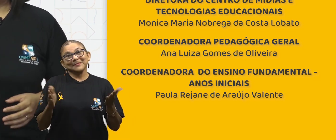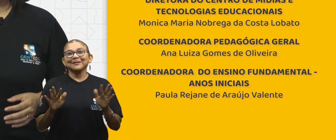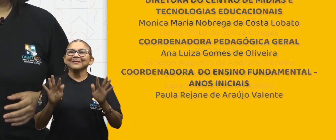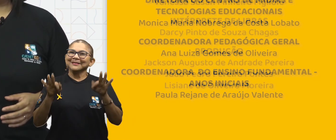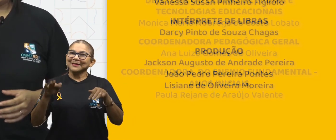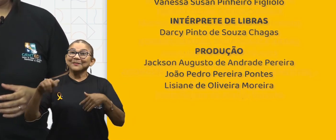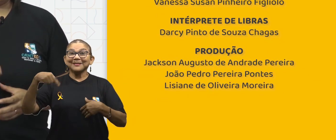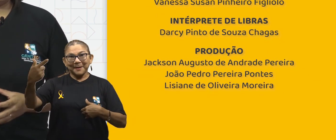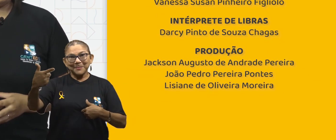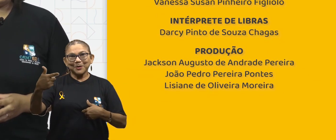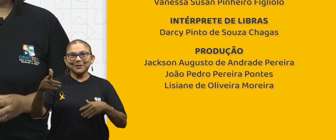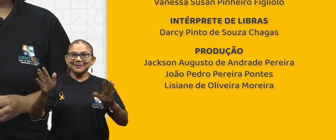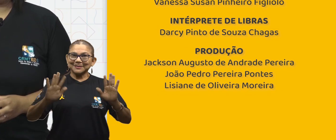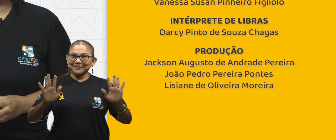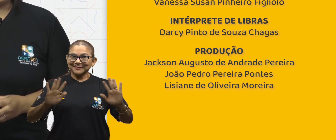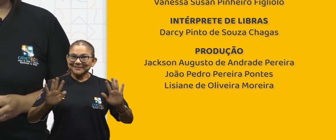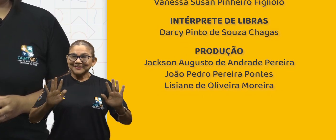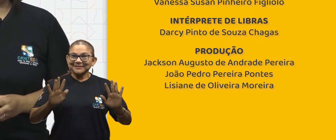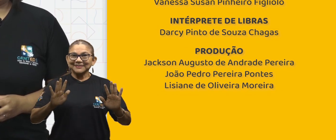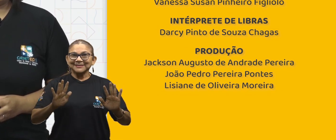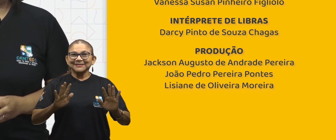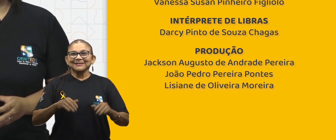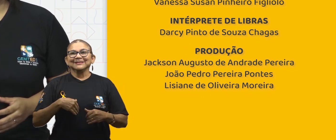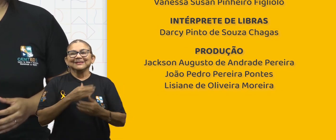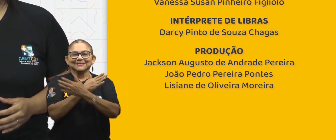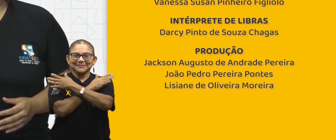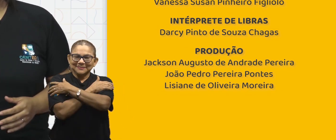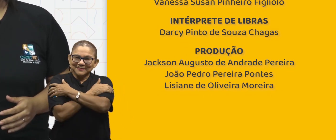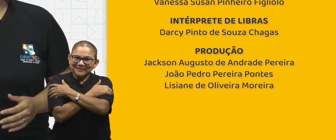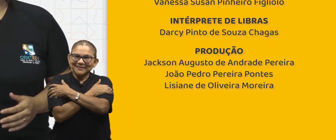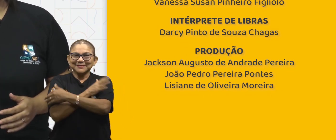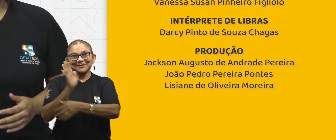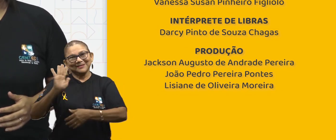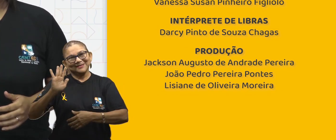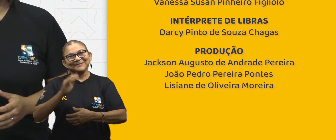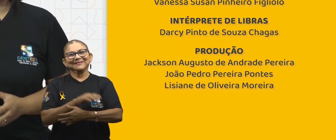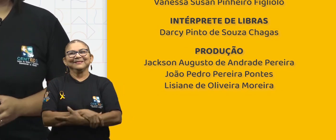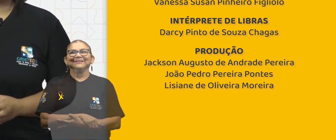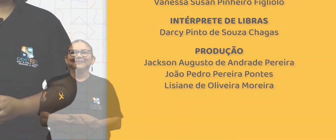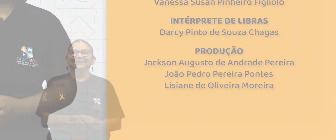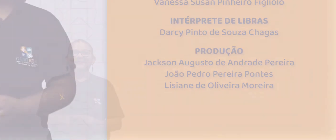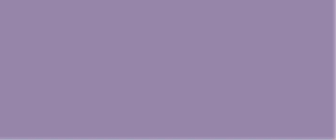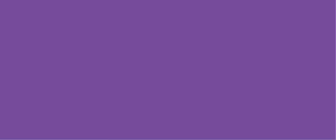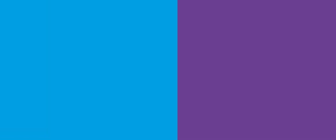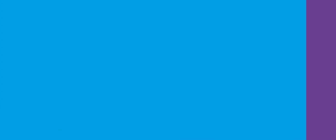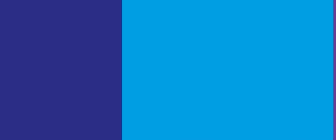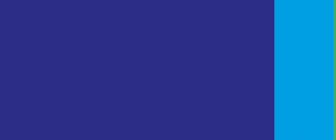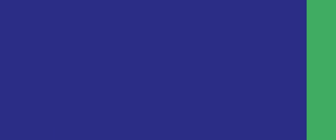isso. Até a próxima aula. Aguardo você, hein? Um grande abraço. Tchau!